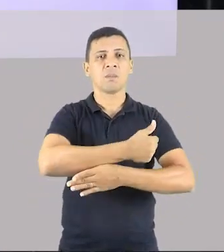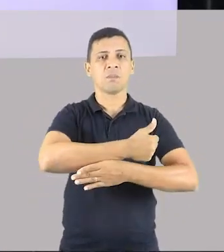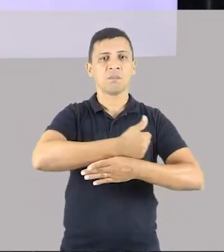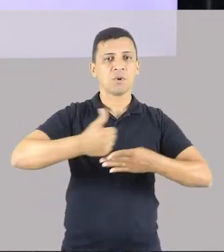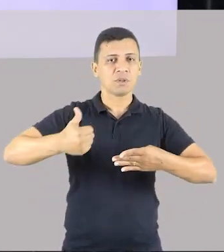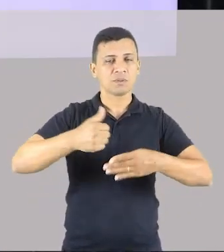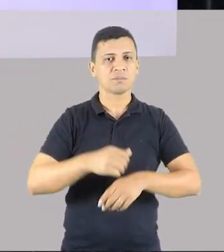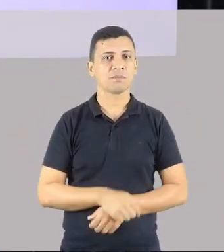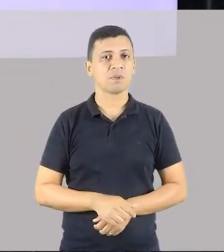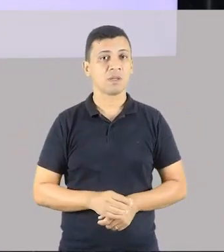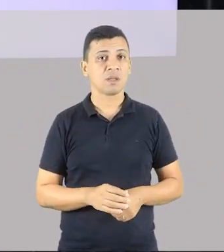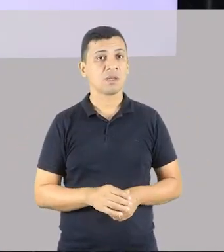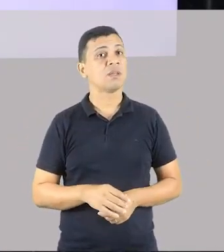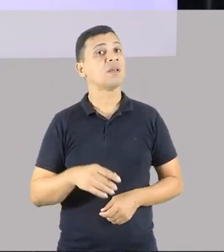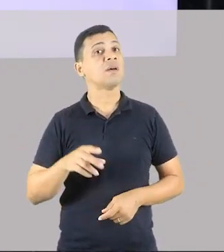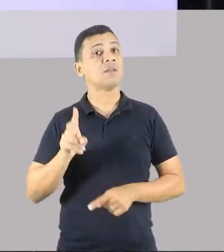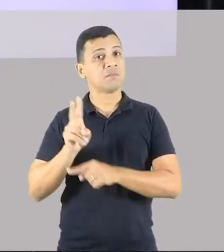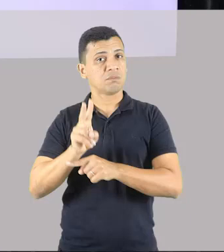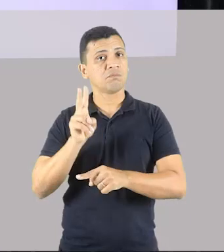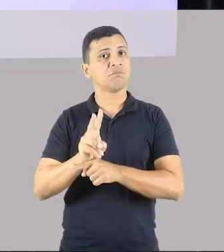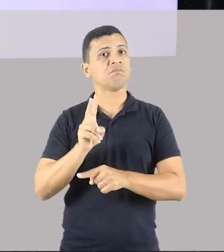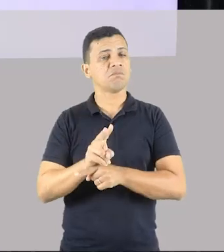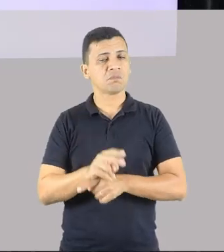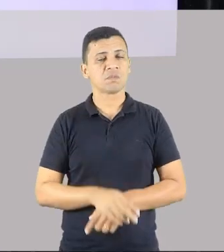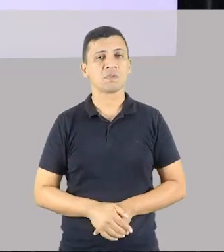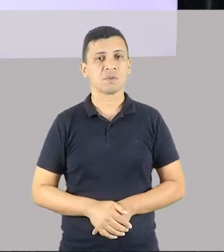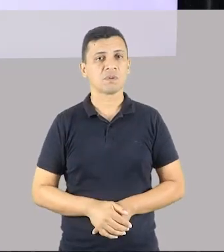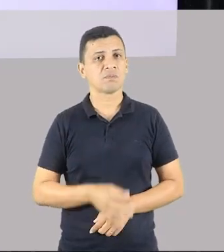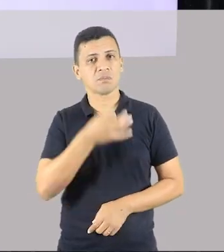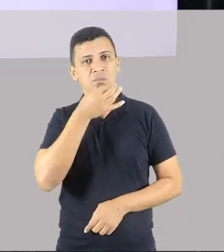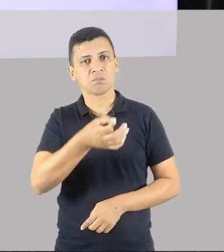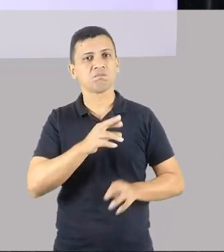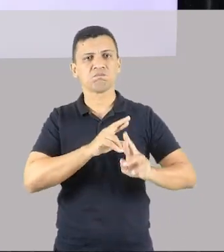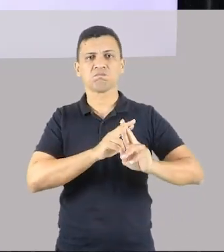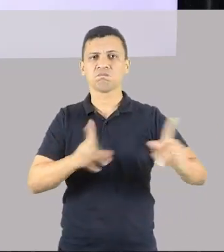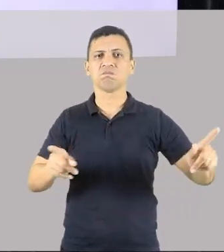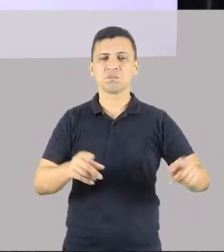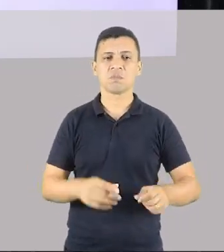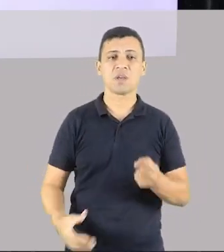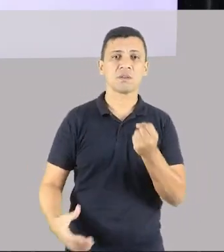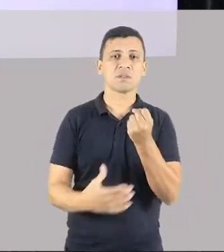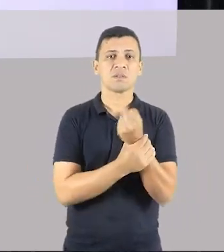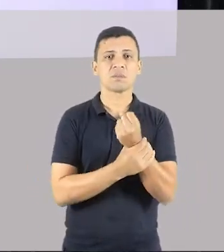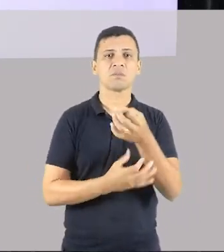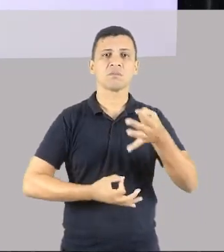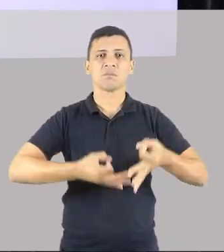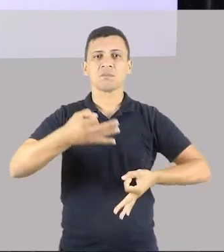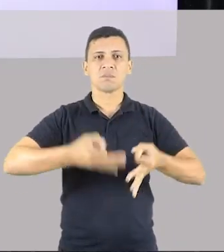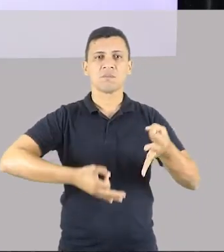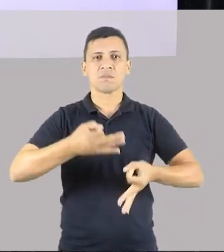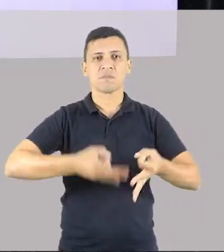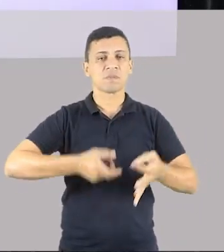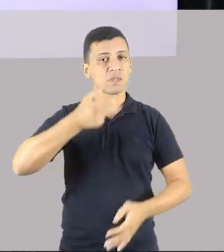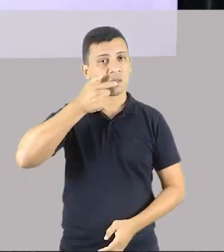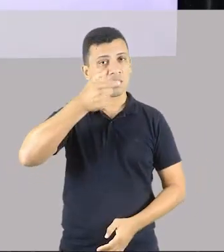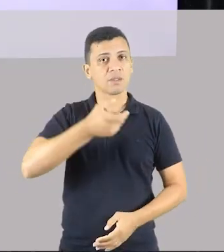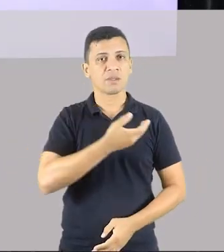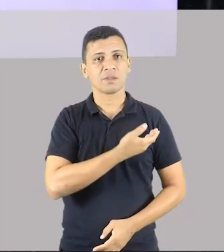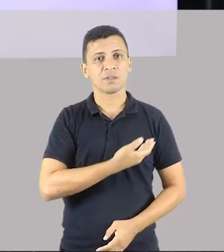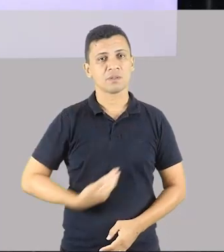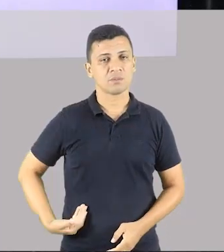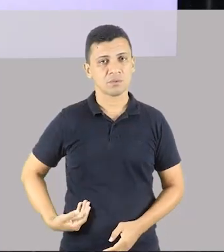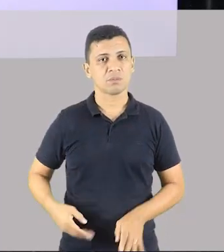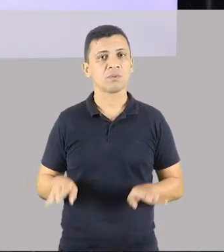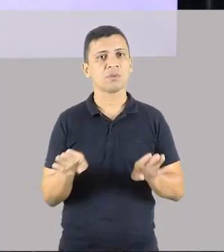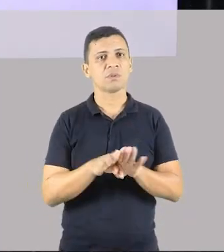moralidade, a ampla defesa, o contraditório, a segurança jurídica, o interesse público e